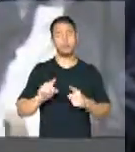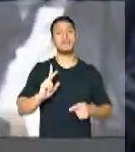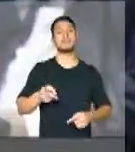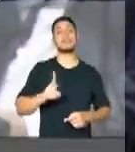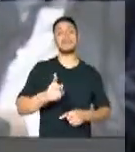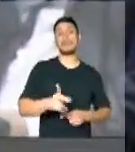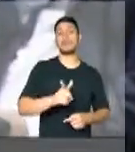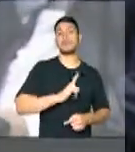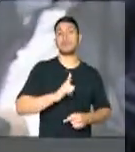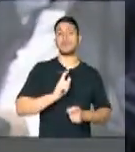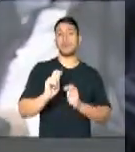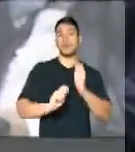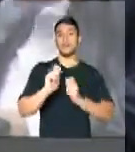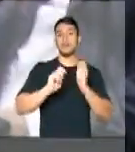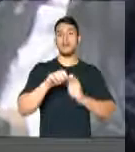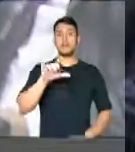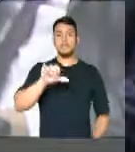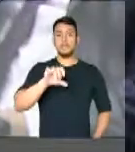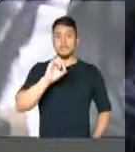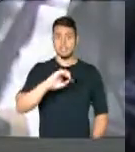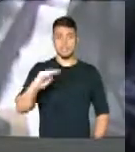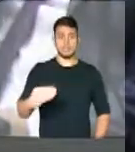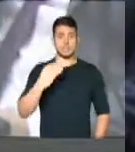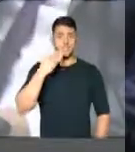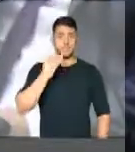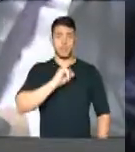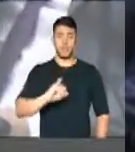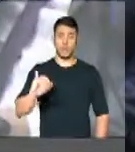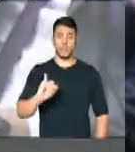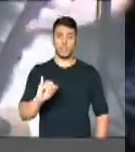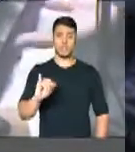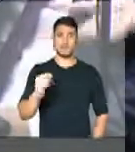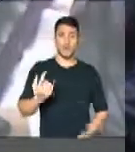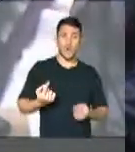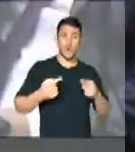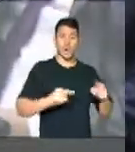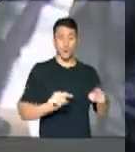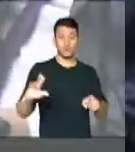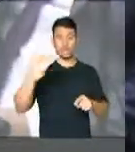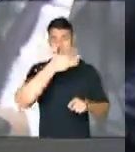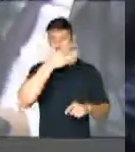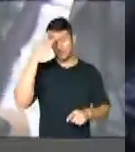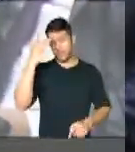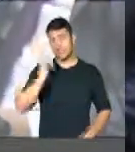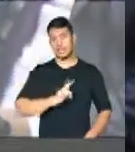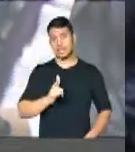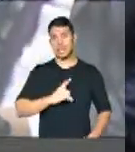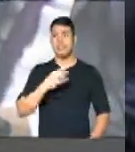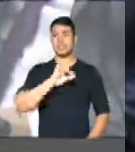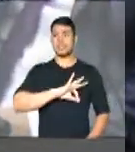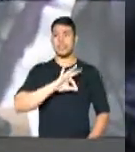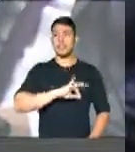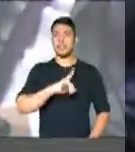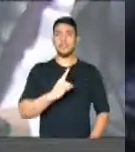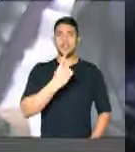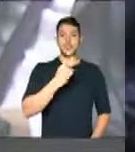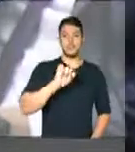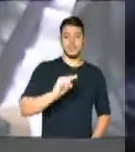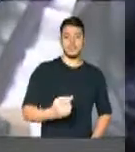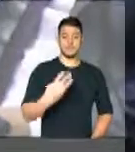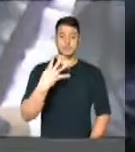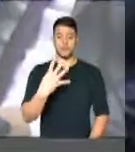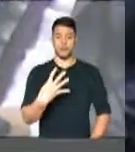continua sendo feita uma economia de 90 bilhões em cima de quem recebe acima de 1,4 salário mínimo. Então